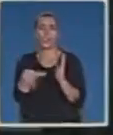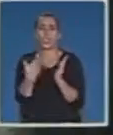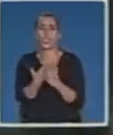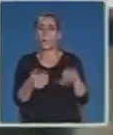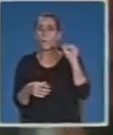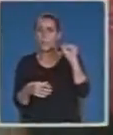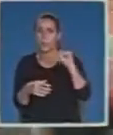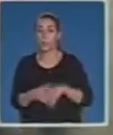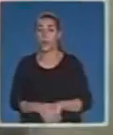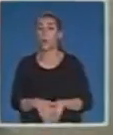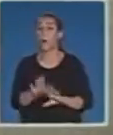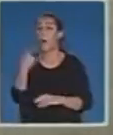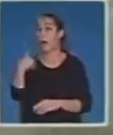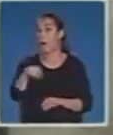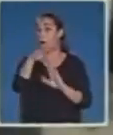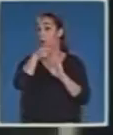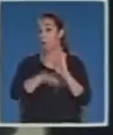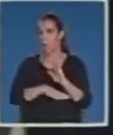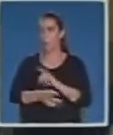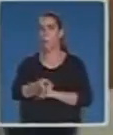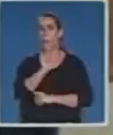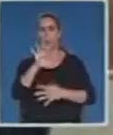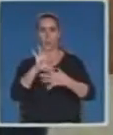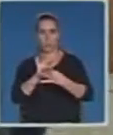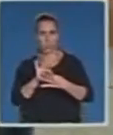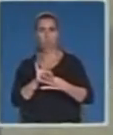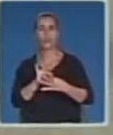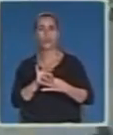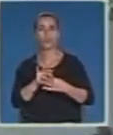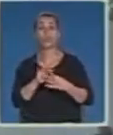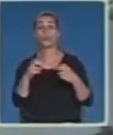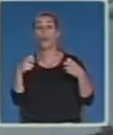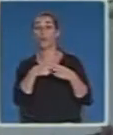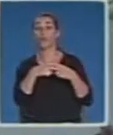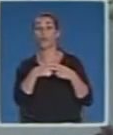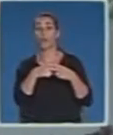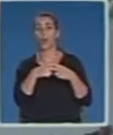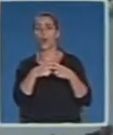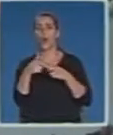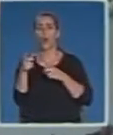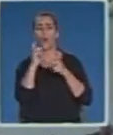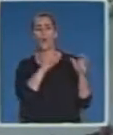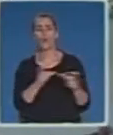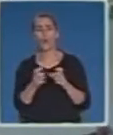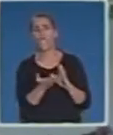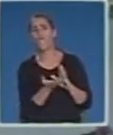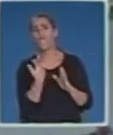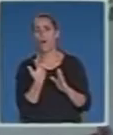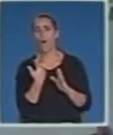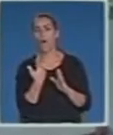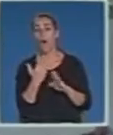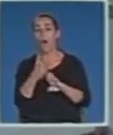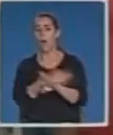CDU. O que há é um programa para as pescas que visa retirar a Bruxelas o controle do setor antes que haja uma